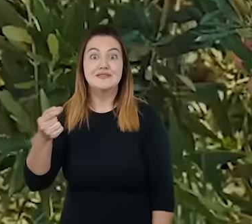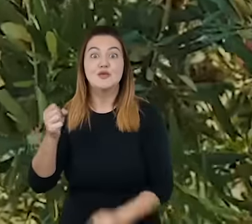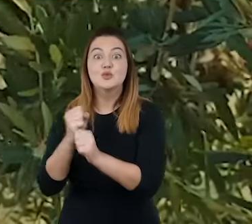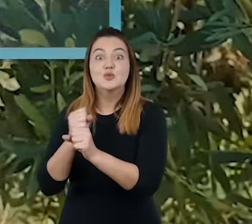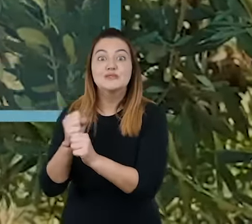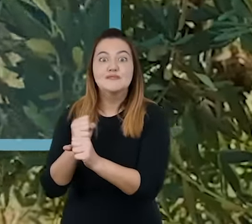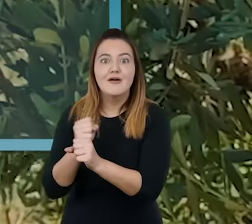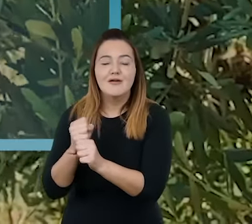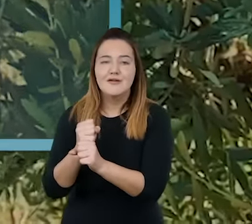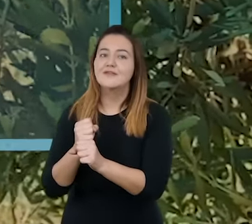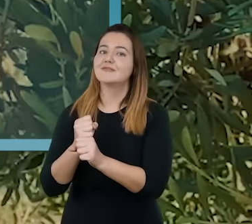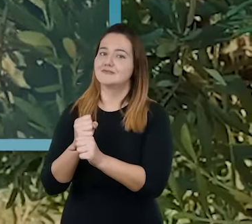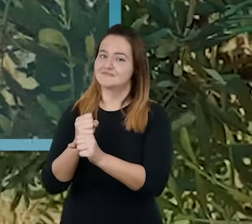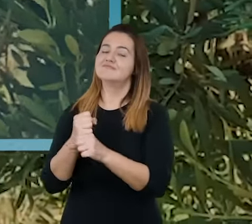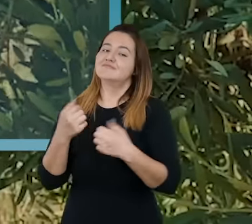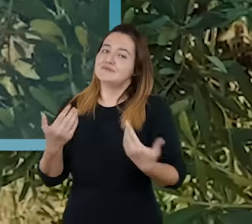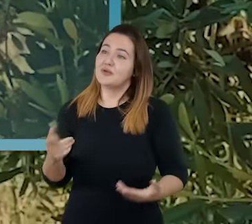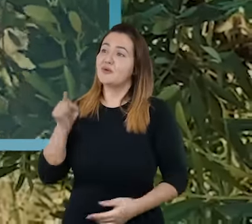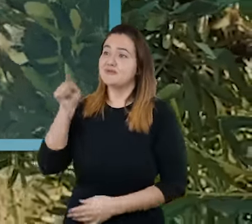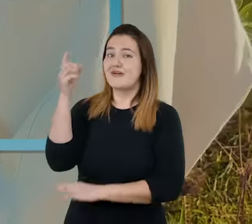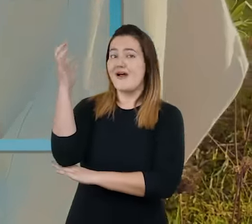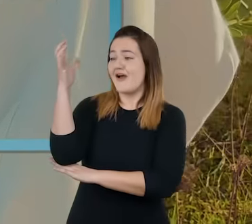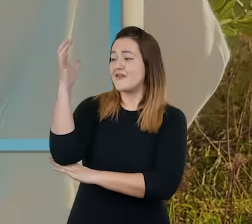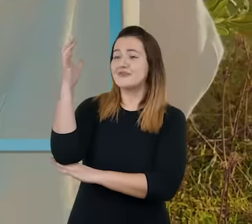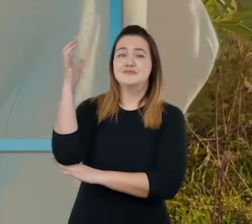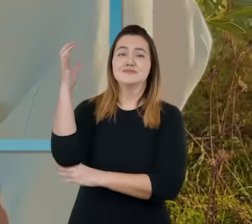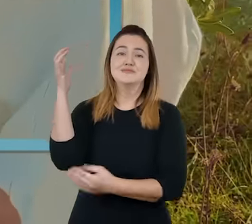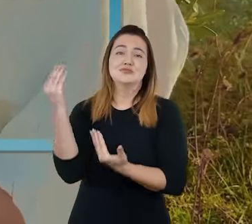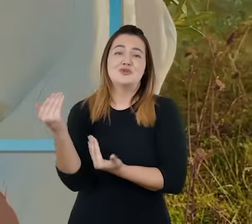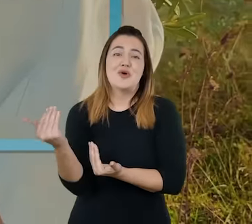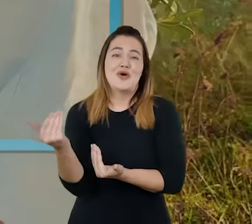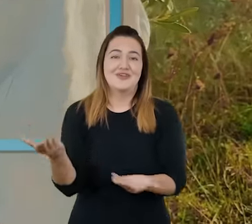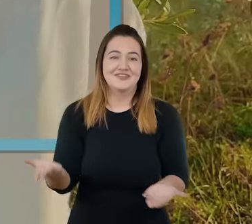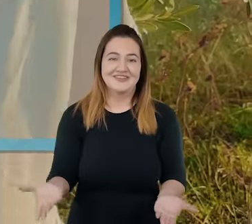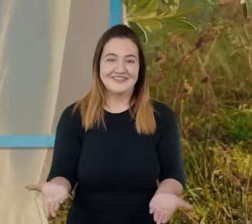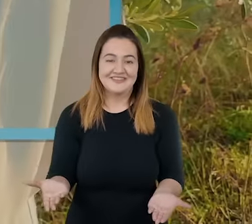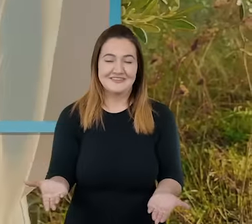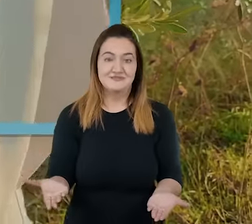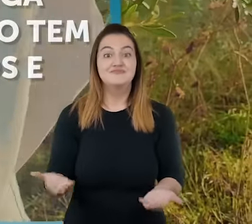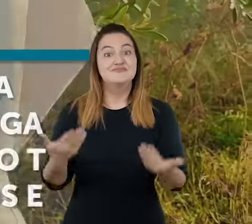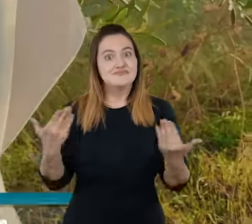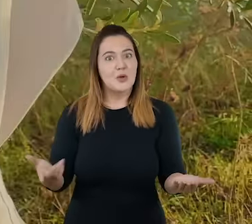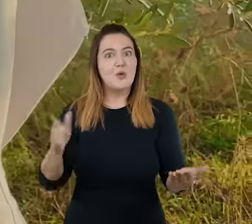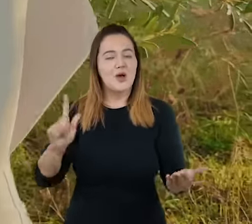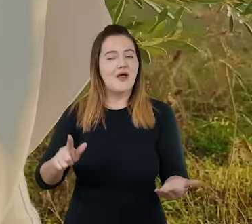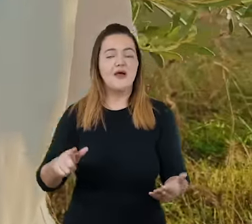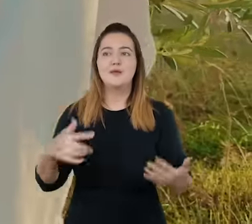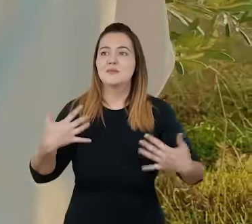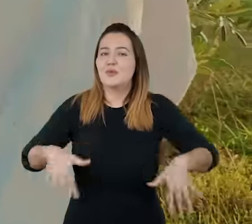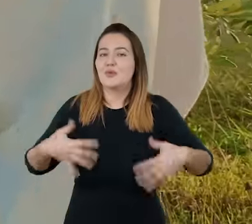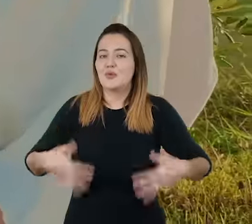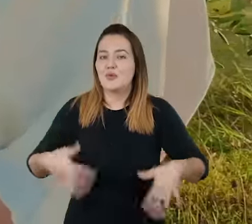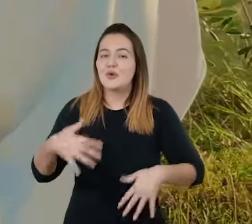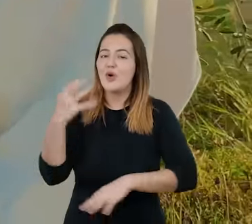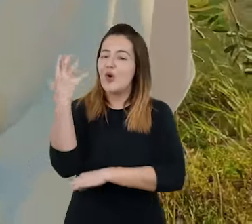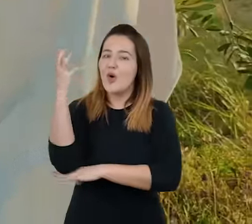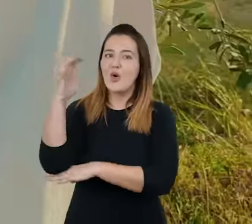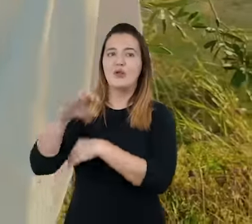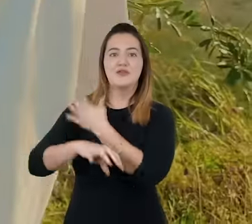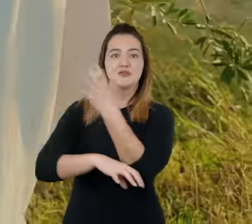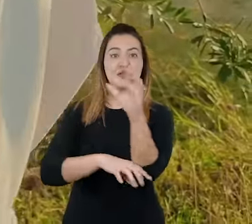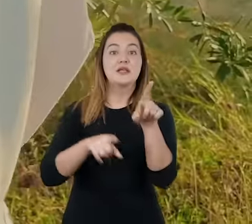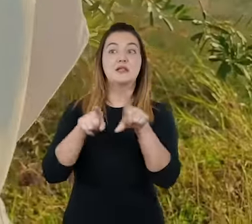de idade. Então, basicamente, ela é uma adolescente. Uau, é muito tempo. E isso é uma coisa incrível sobre as